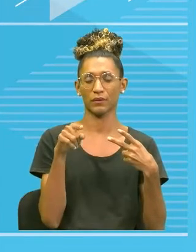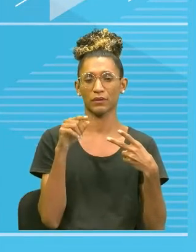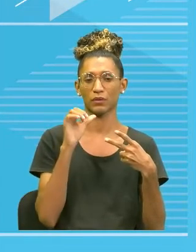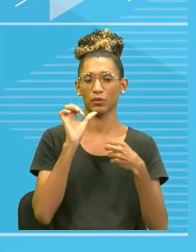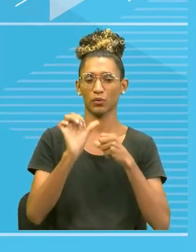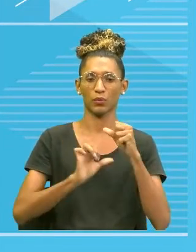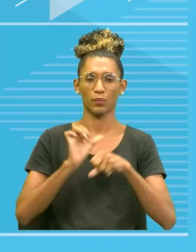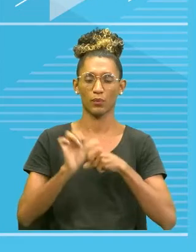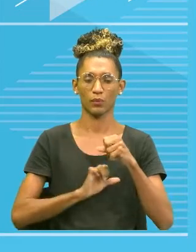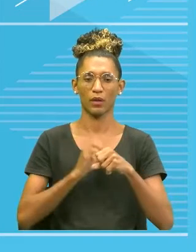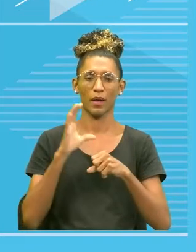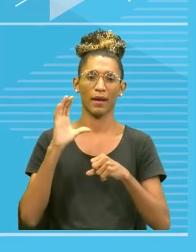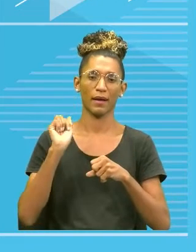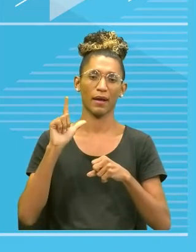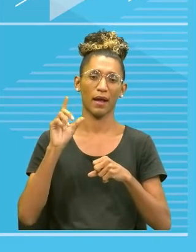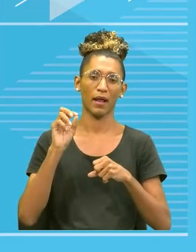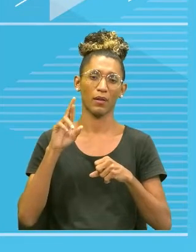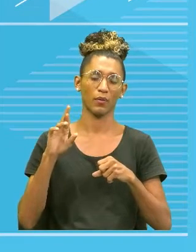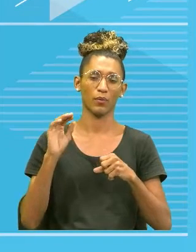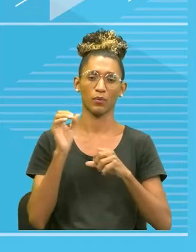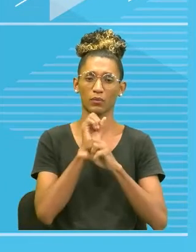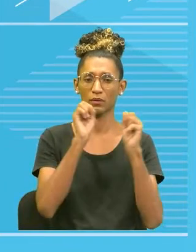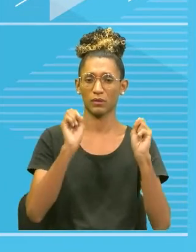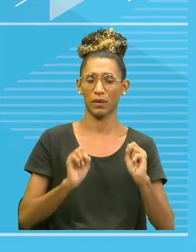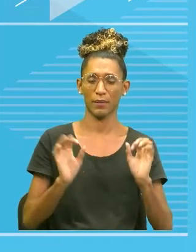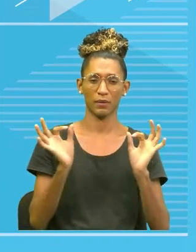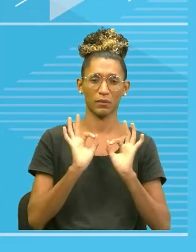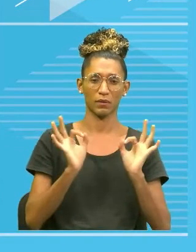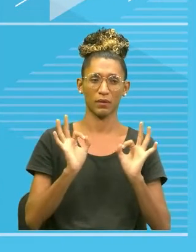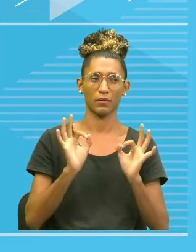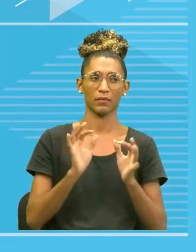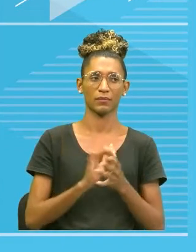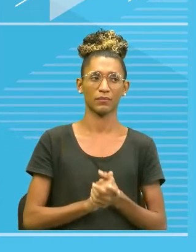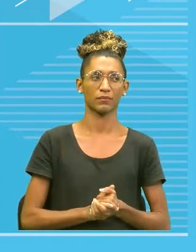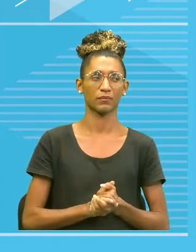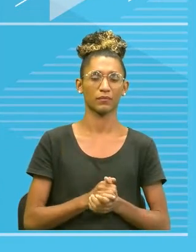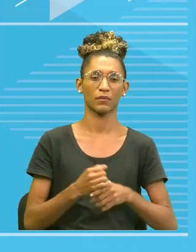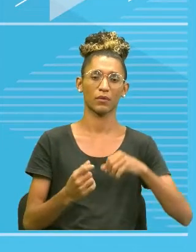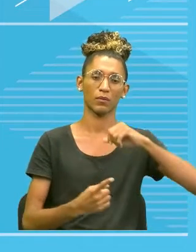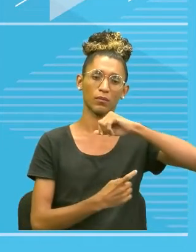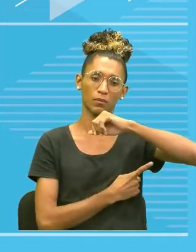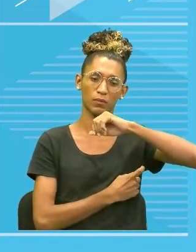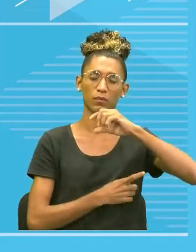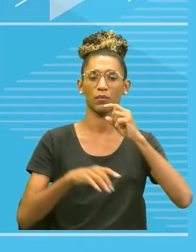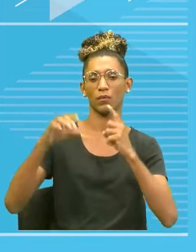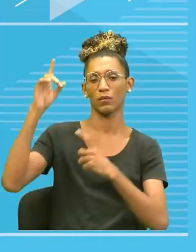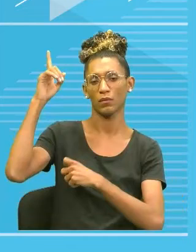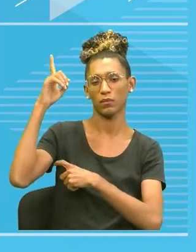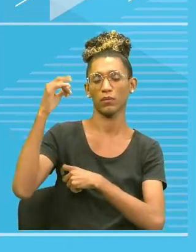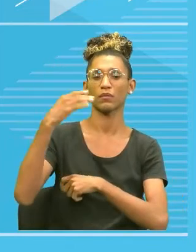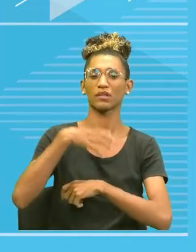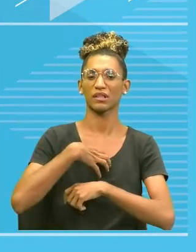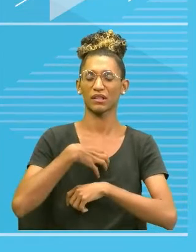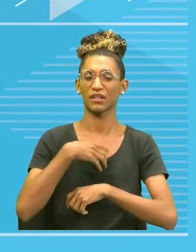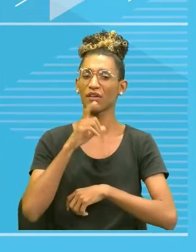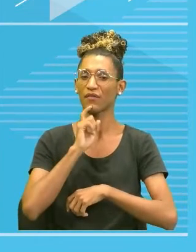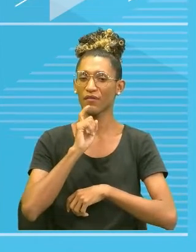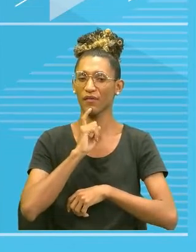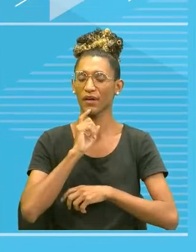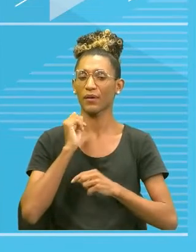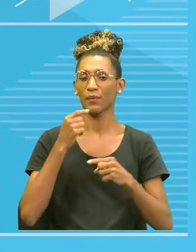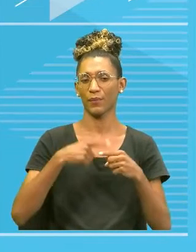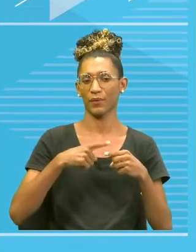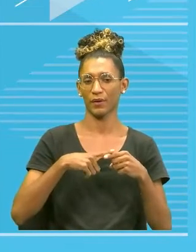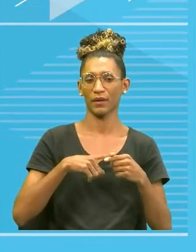troca calor com o sistema. Os exemplos que a gente deu, o aerosol, né, o desodorante, você sente ele gelado, justamente